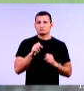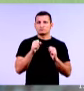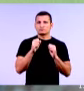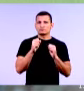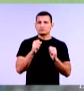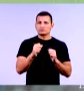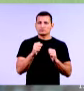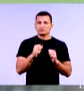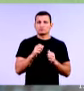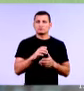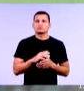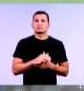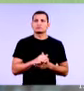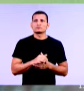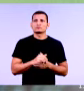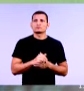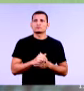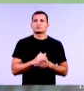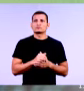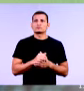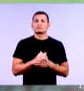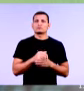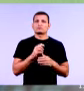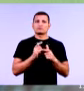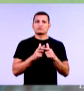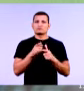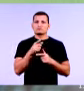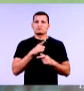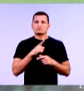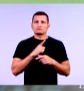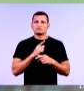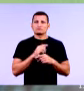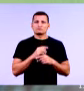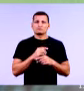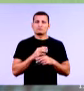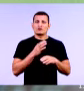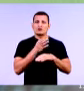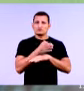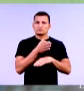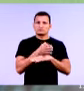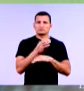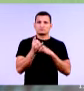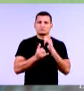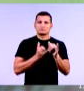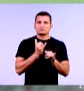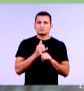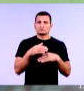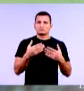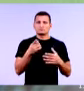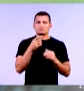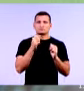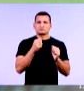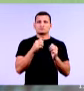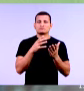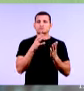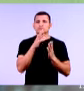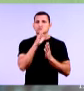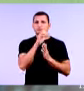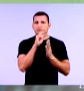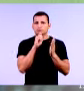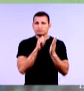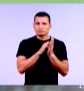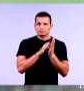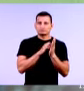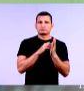bastante explorada. Por quê? Porque você tem um acesso muito grande à internet, tá certo? Então você pode baixar, no caso,